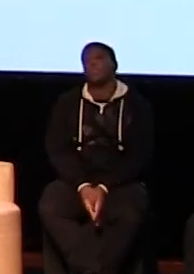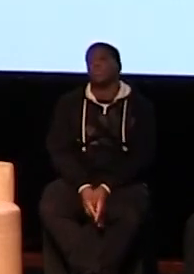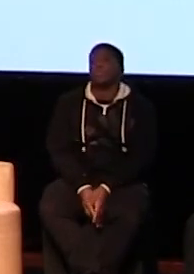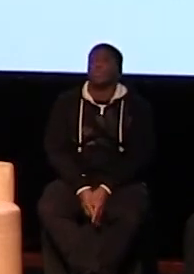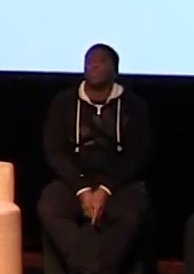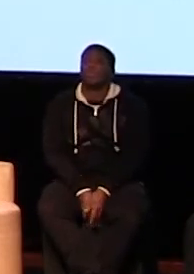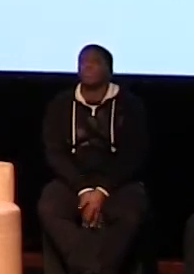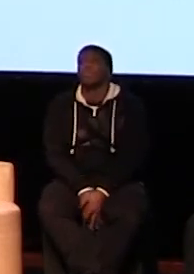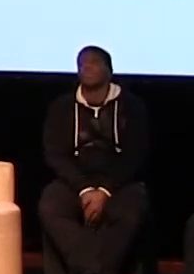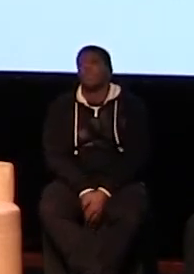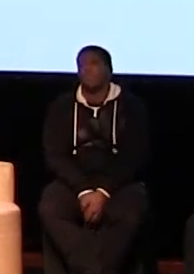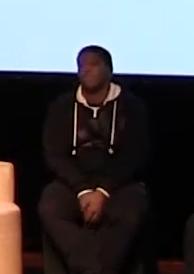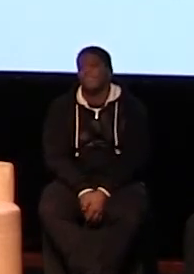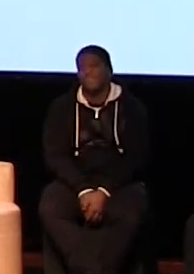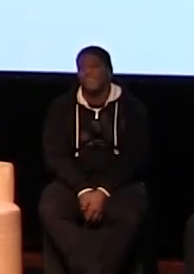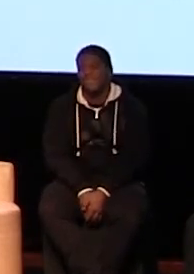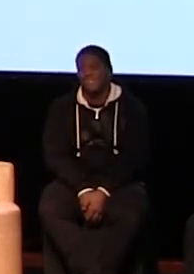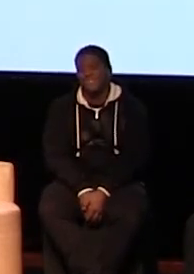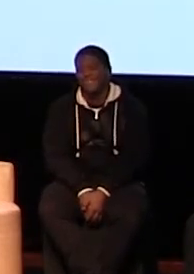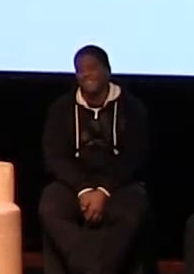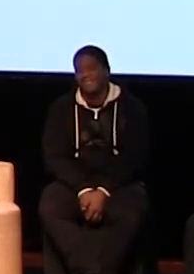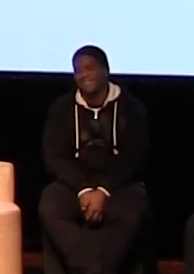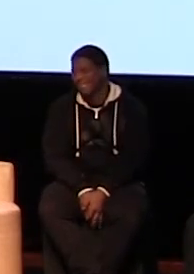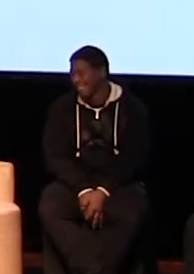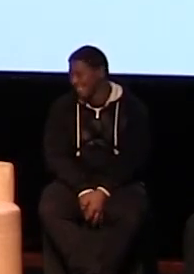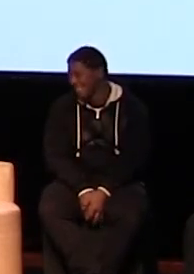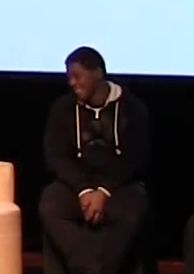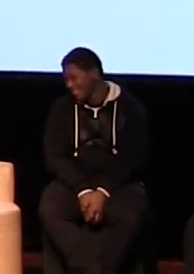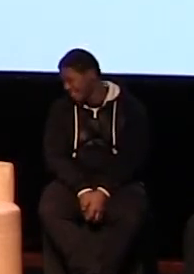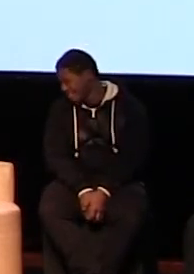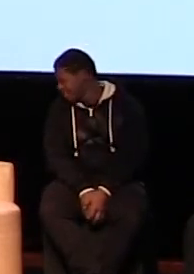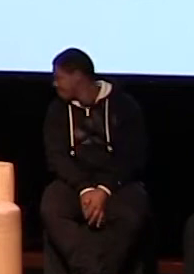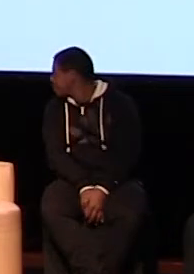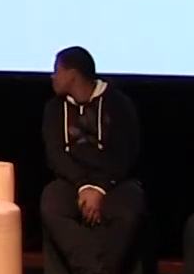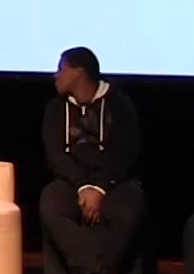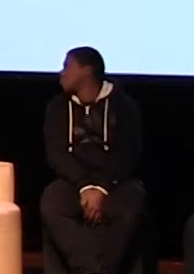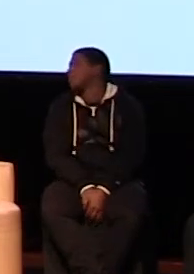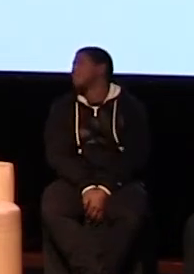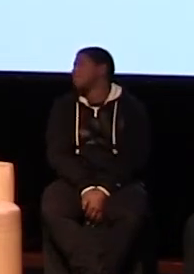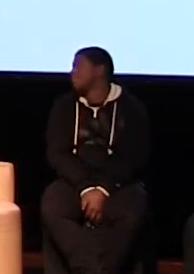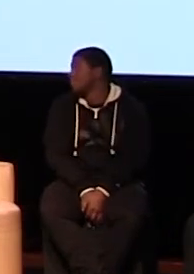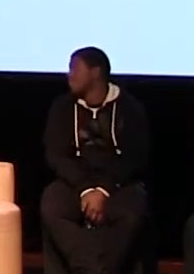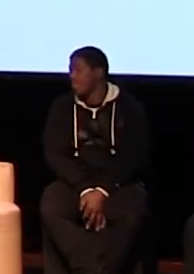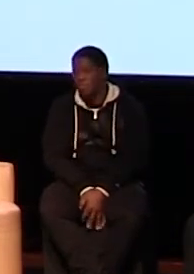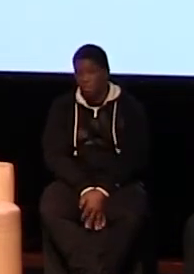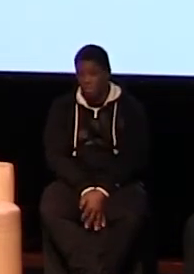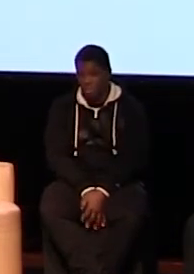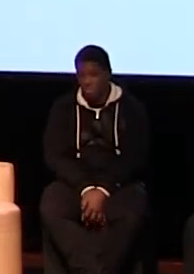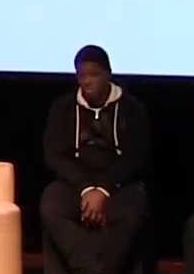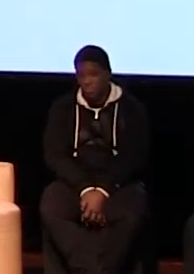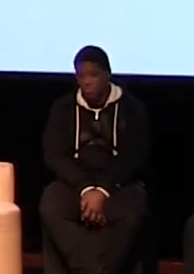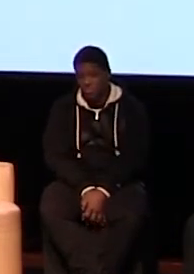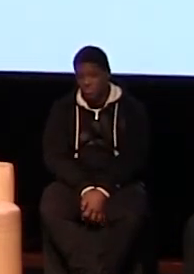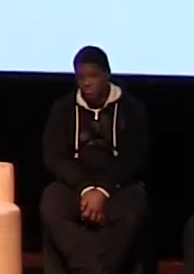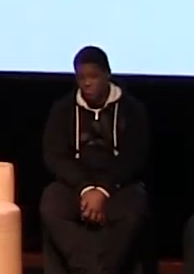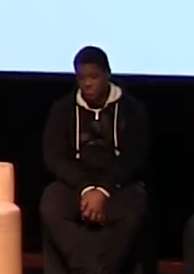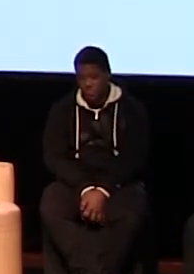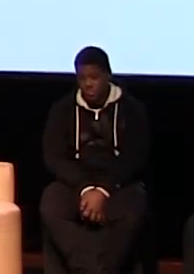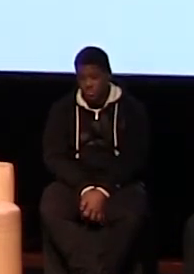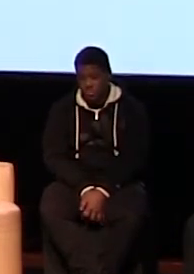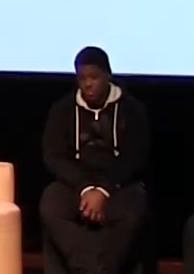muitas aspas. E com muitas aspas. De parar de olhar para aqueles alunos dito